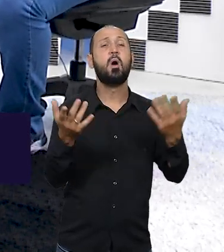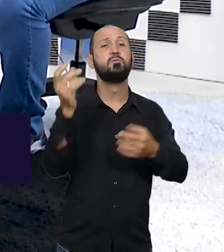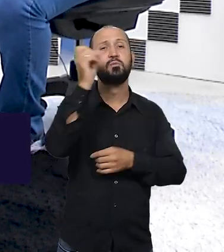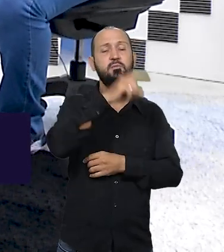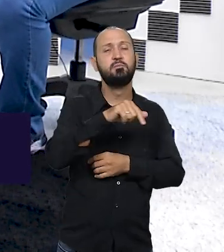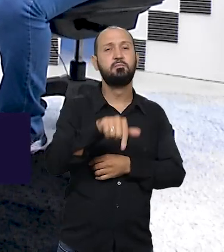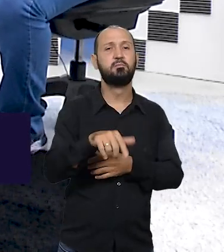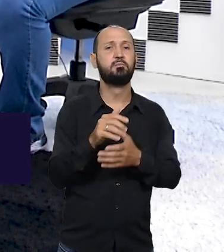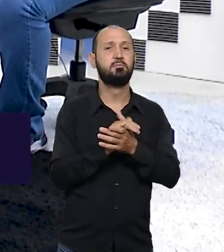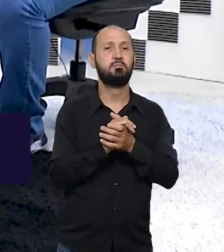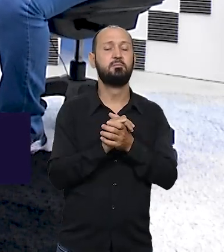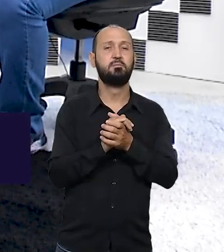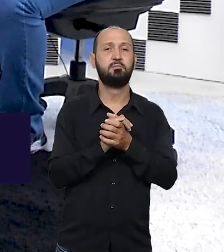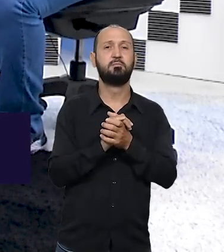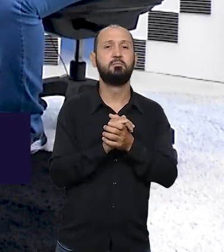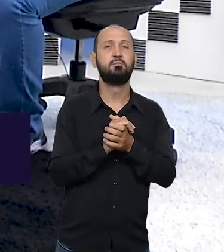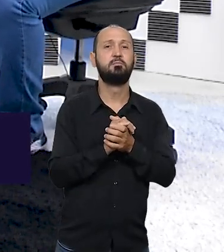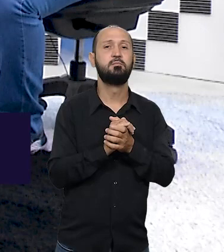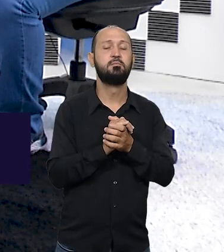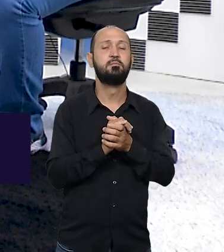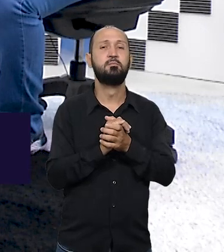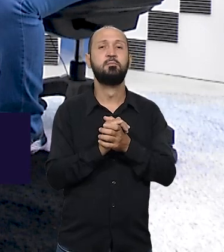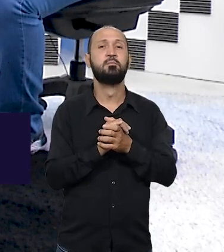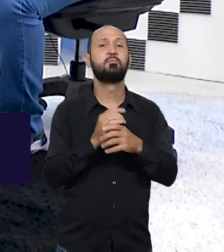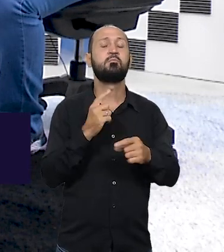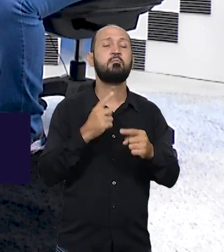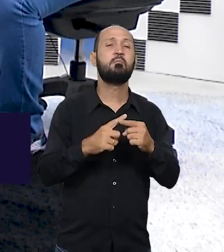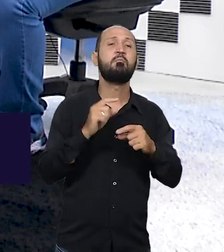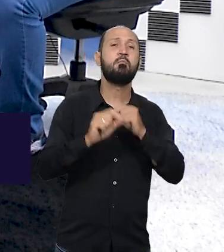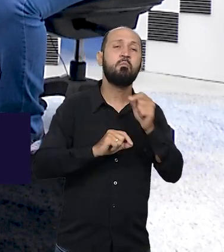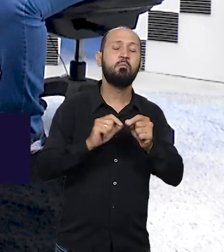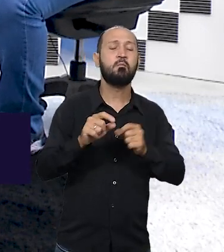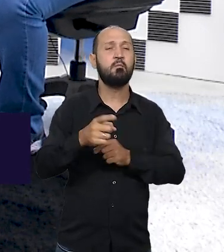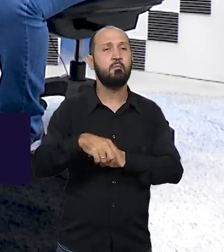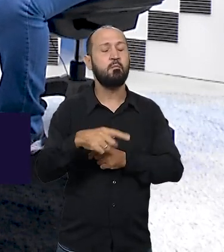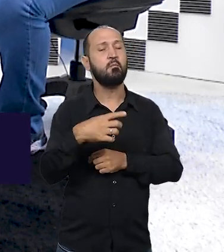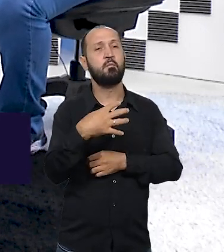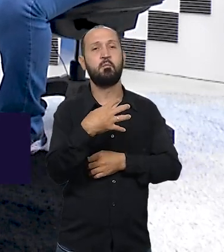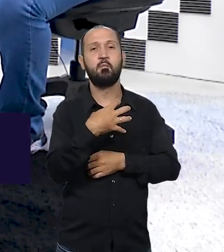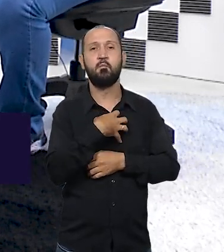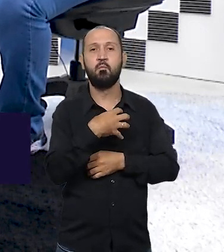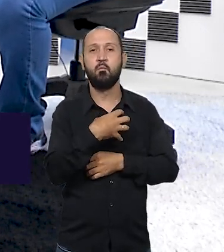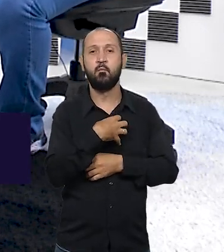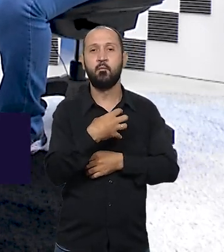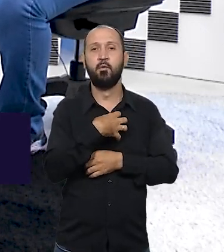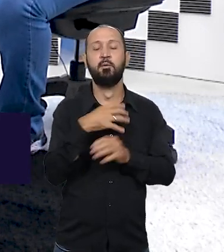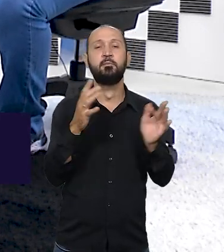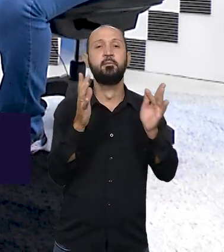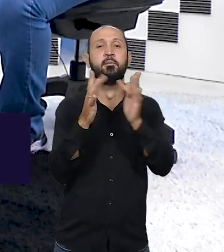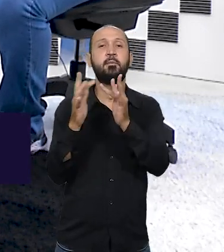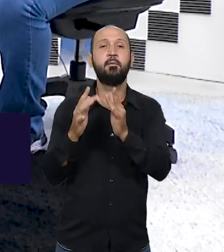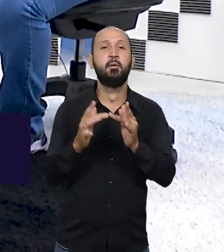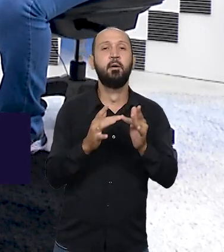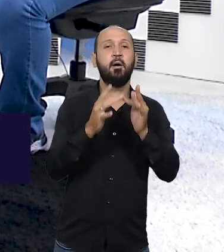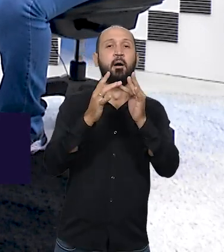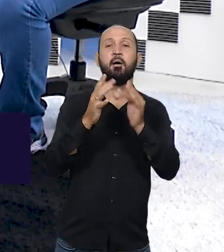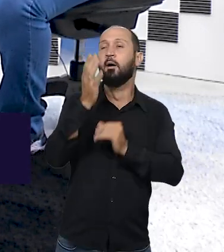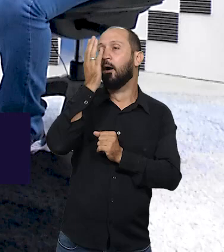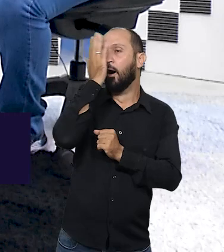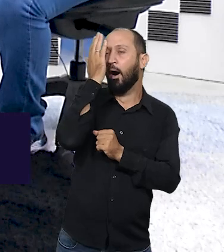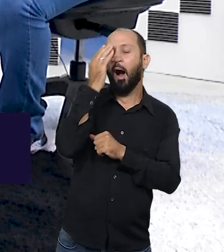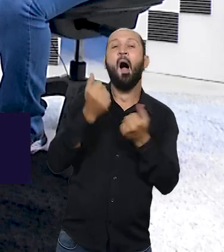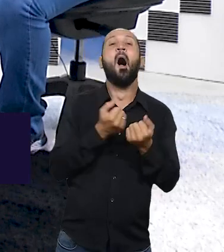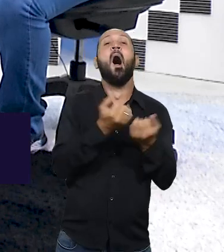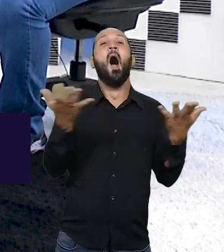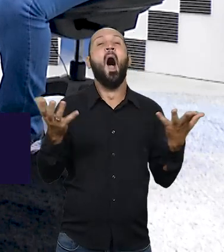Quais são os desafios? Porque, na verdade, eu acho que só quem ali sente, quem convive, que vai